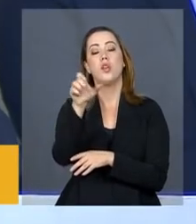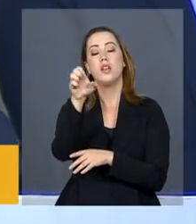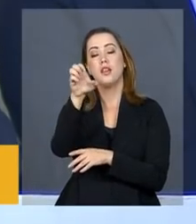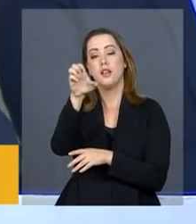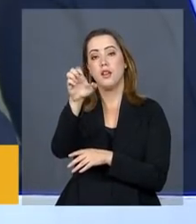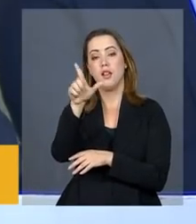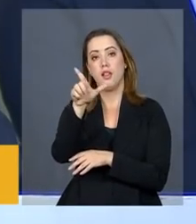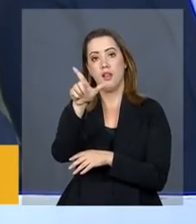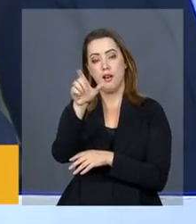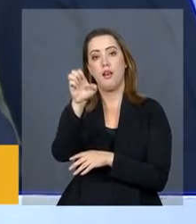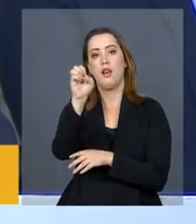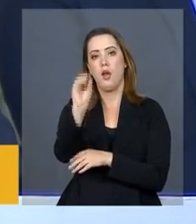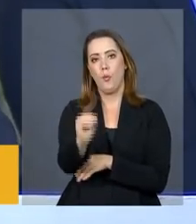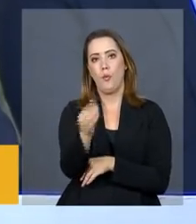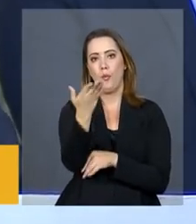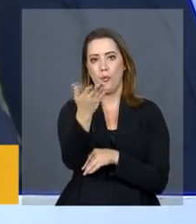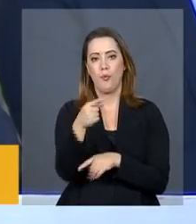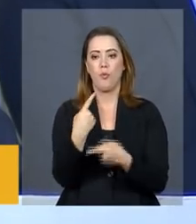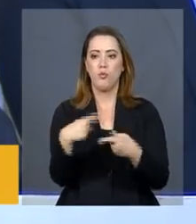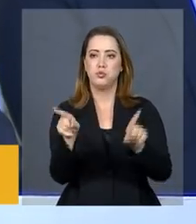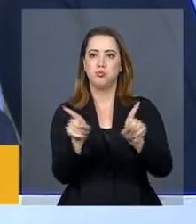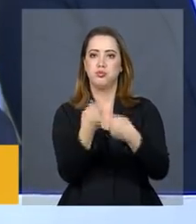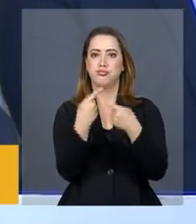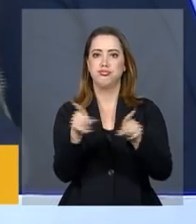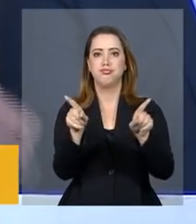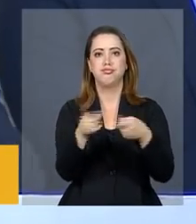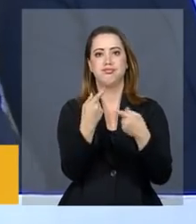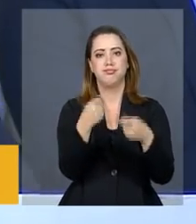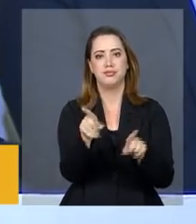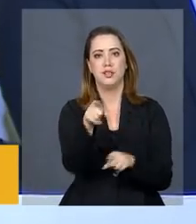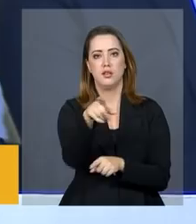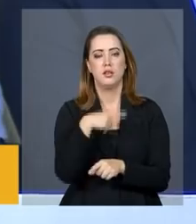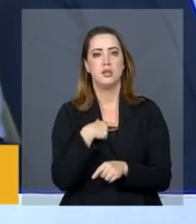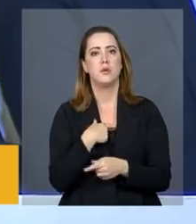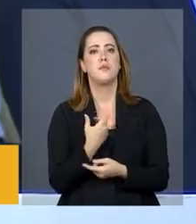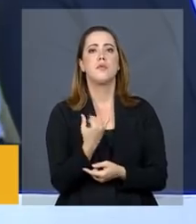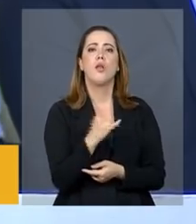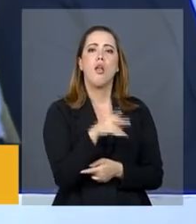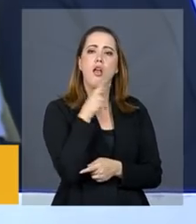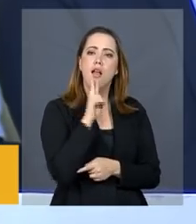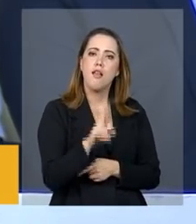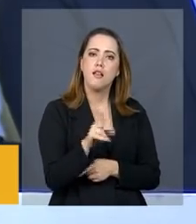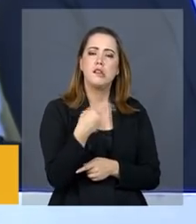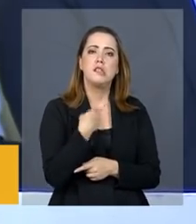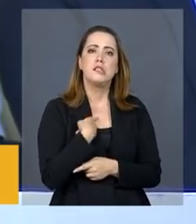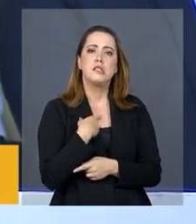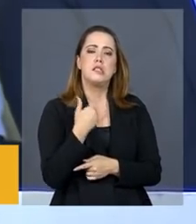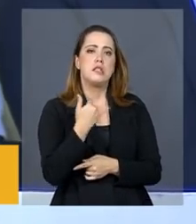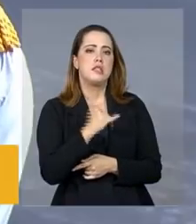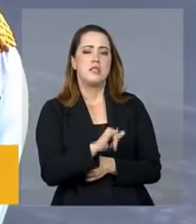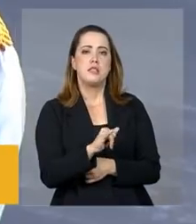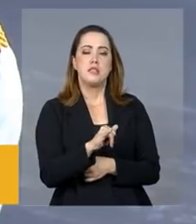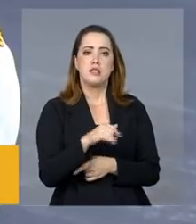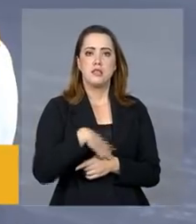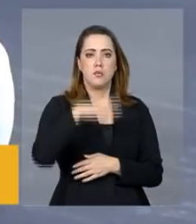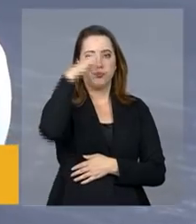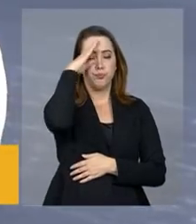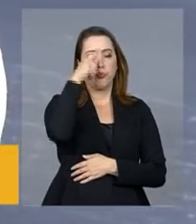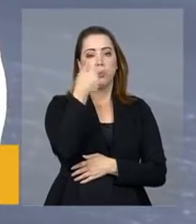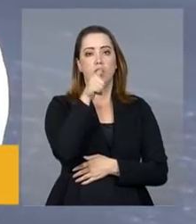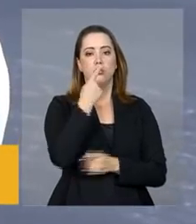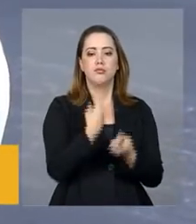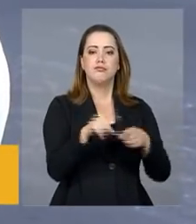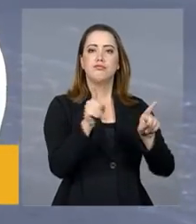o espírito do quartel, da unidade, né? O quartel sem banda, ele fica triste. Né? Então, um espírito